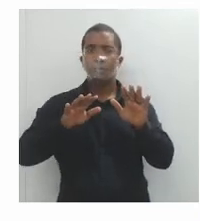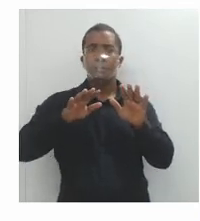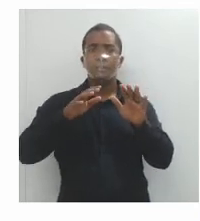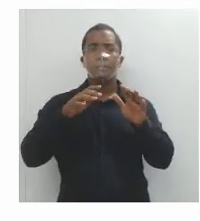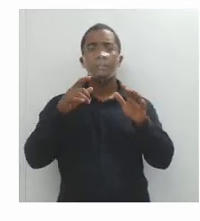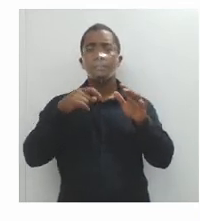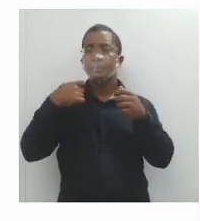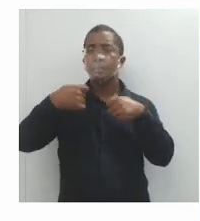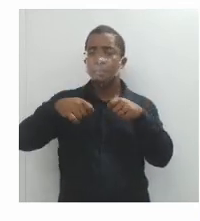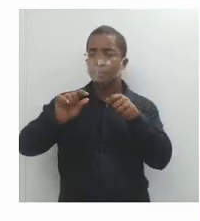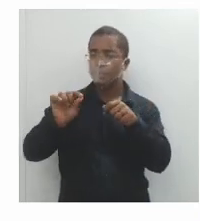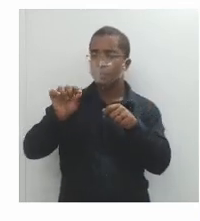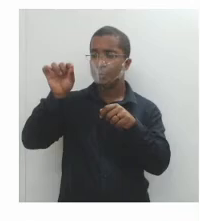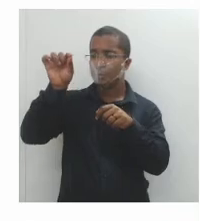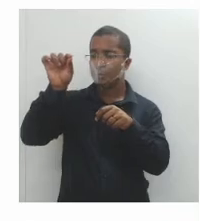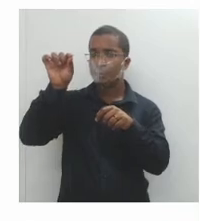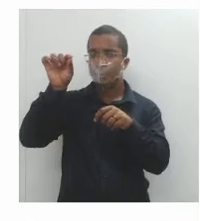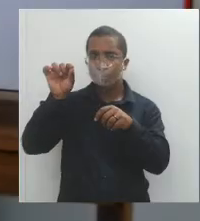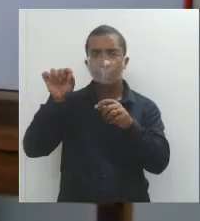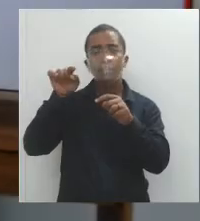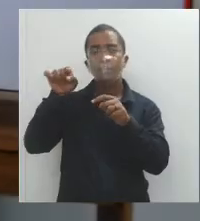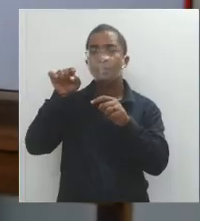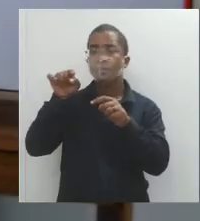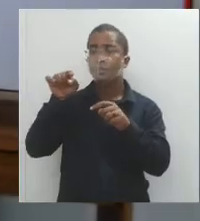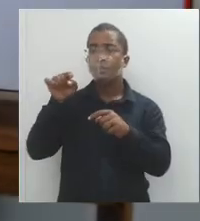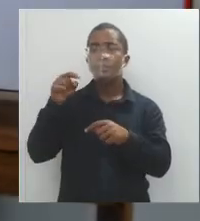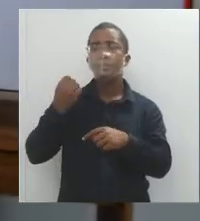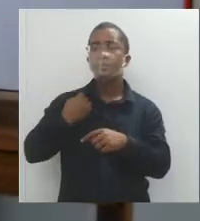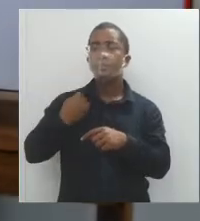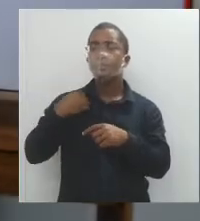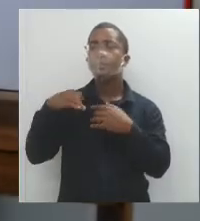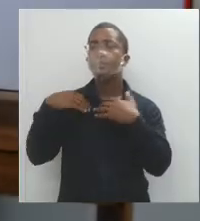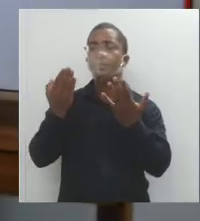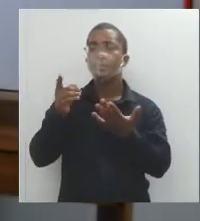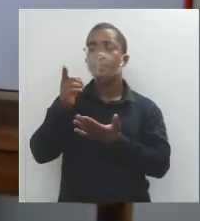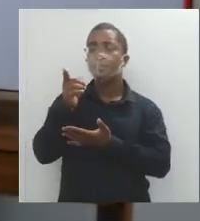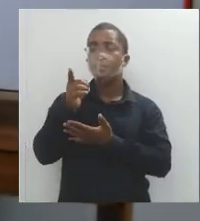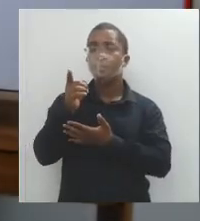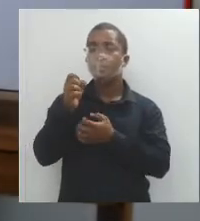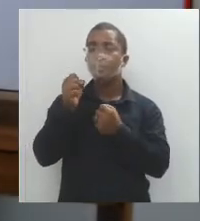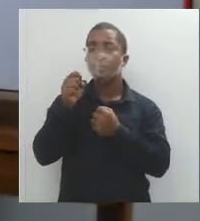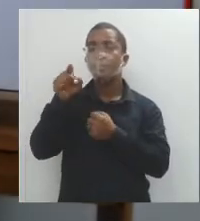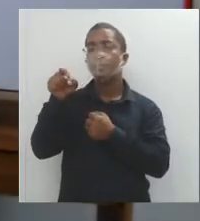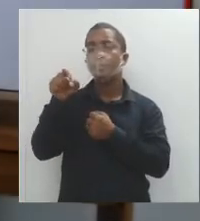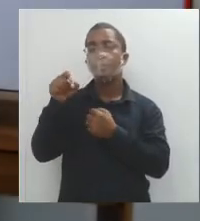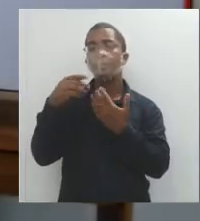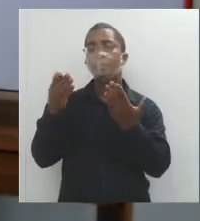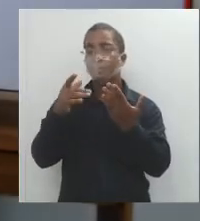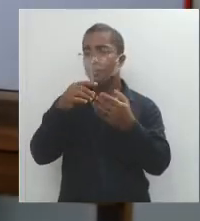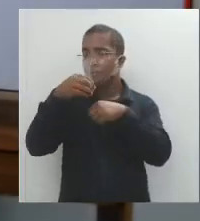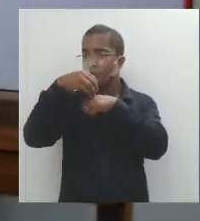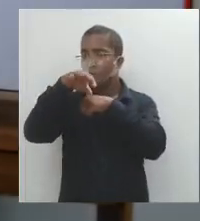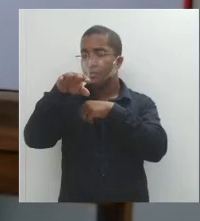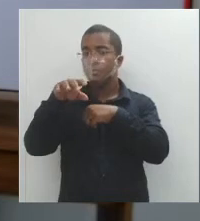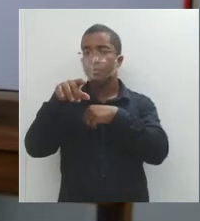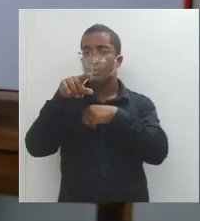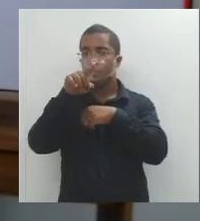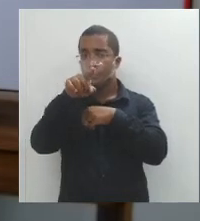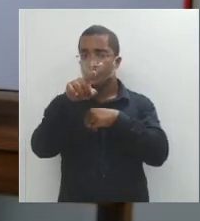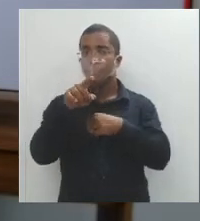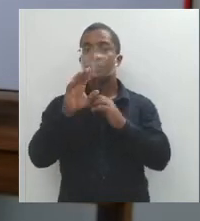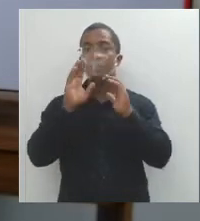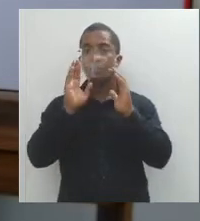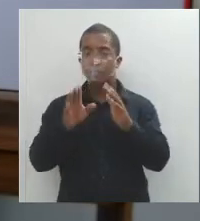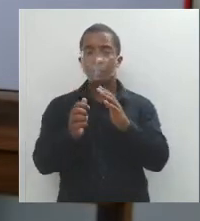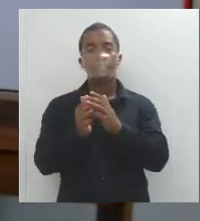do disjuntor a ser utilizado? Então, ó, dica top para você. Caiu